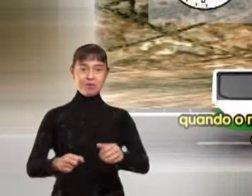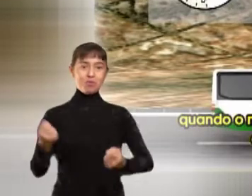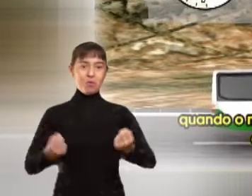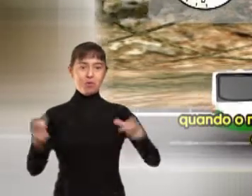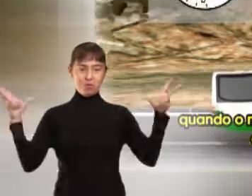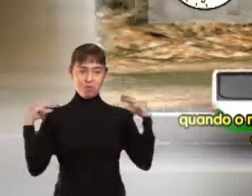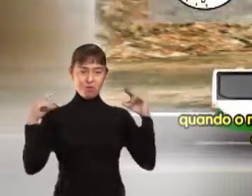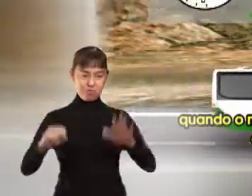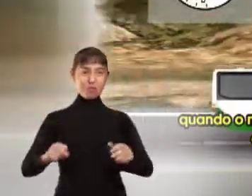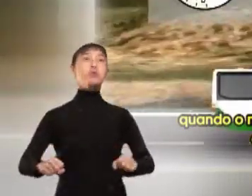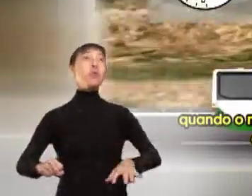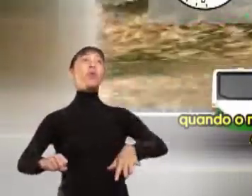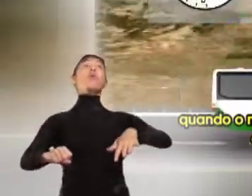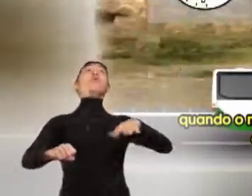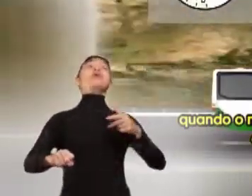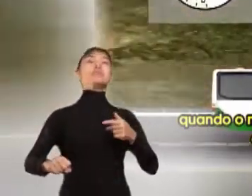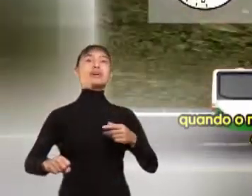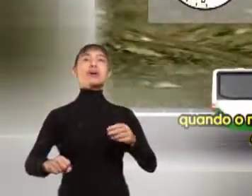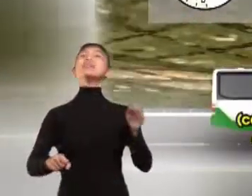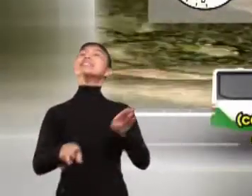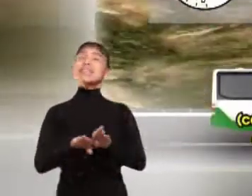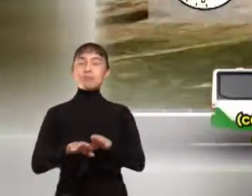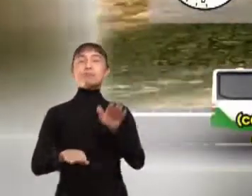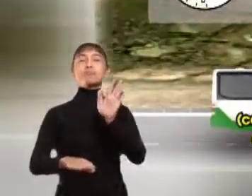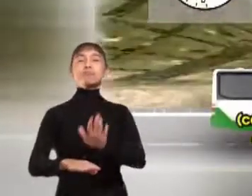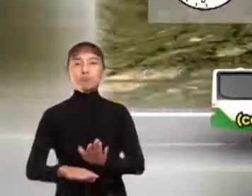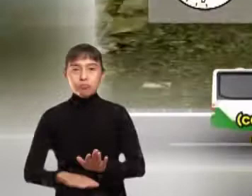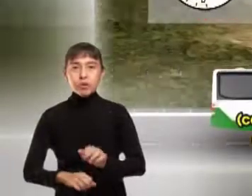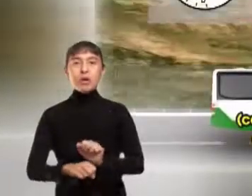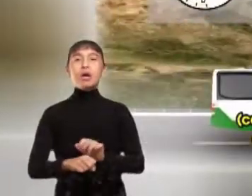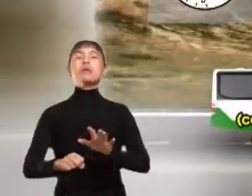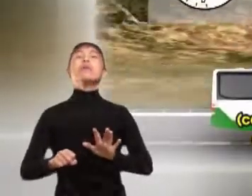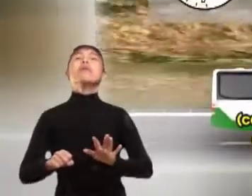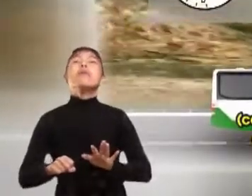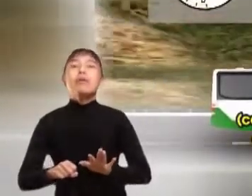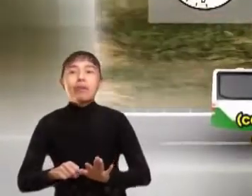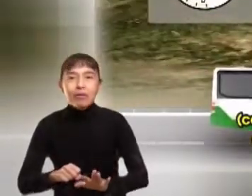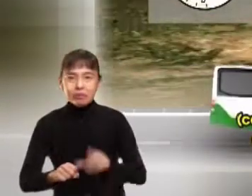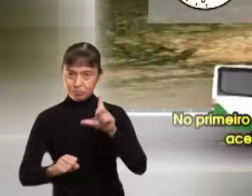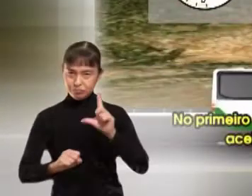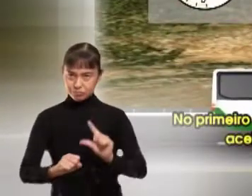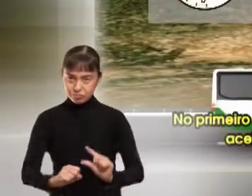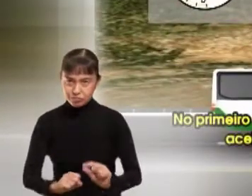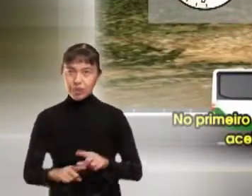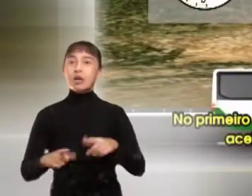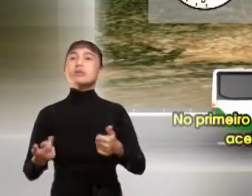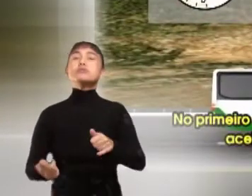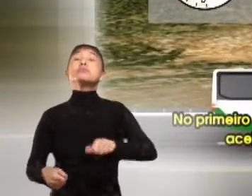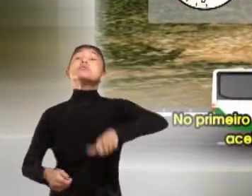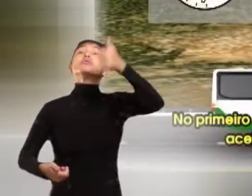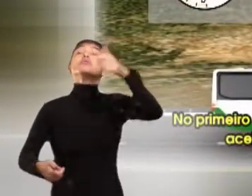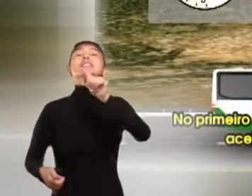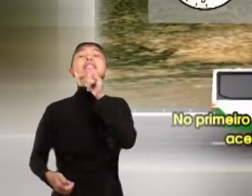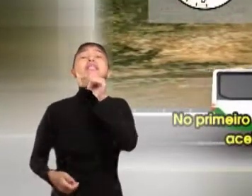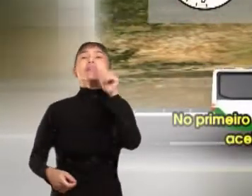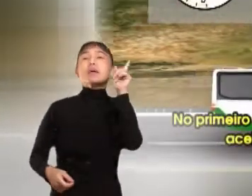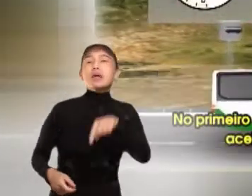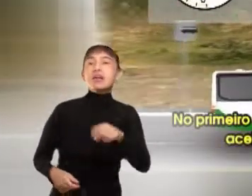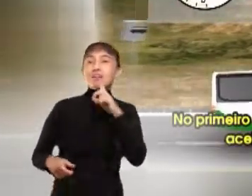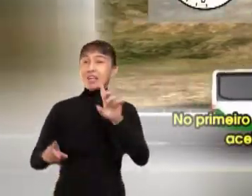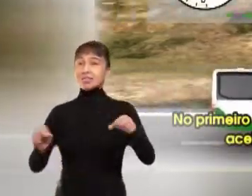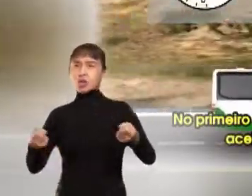acelerador, ou pode reduzi-la, como ocorre quando ele pisa no freio. No primeiro caso, teremos